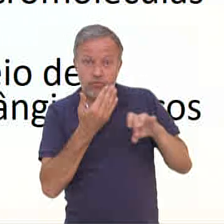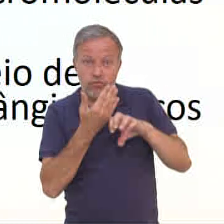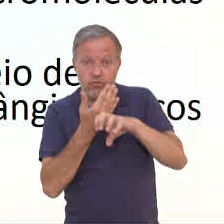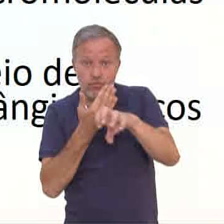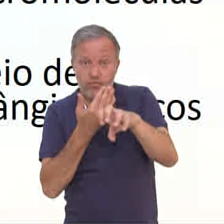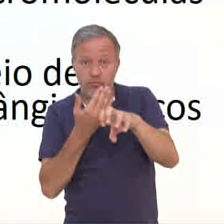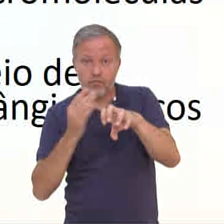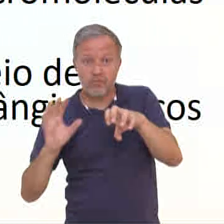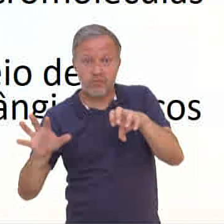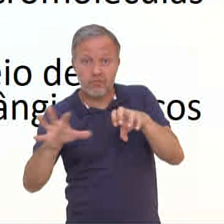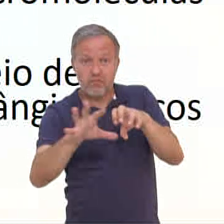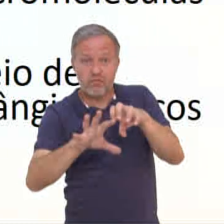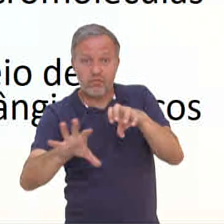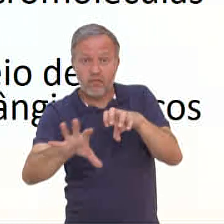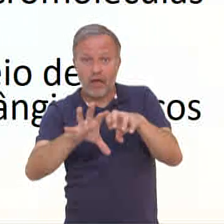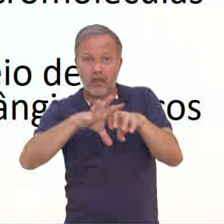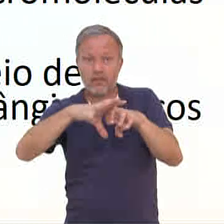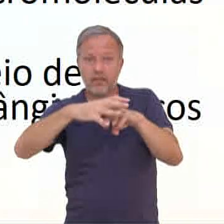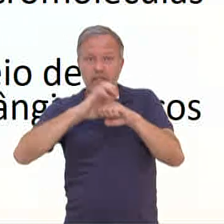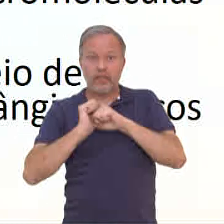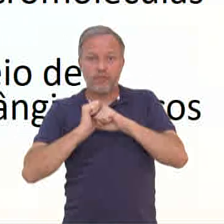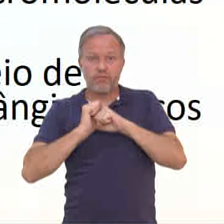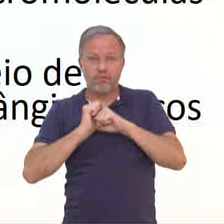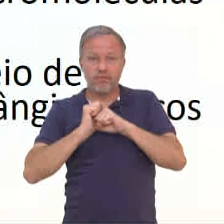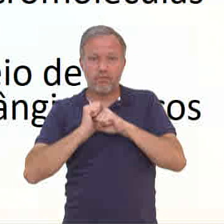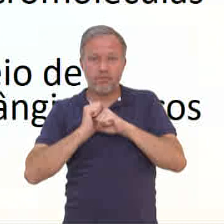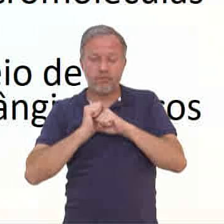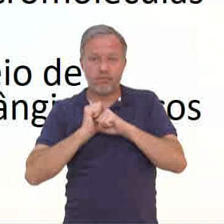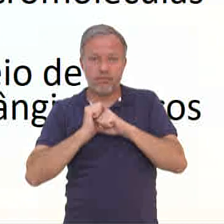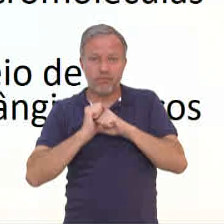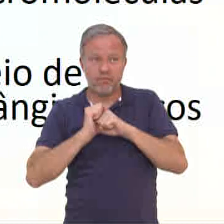enzimas digestivas no ambiente que fragmentam